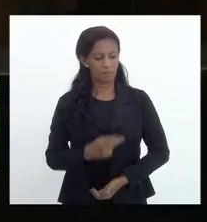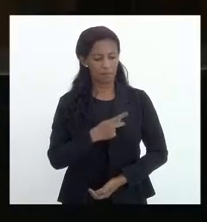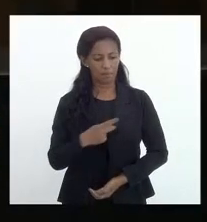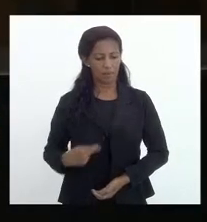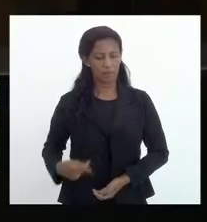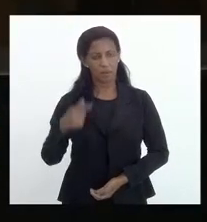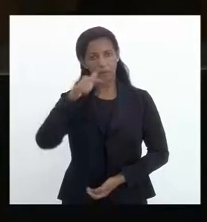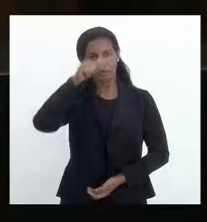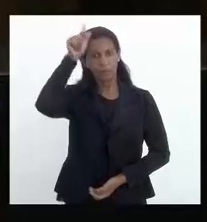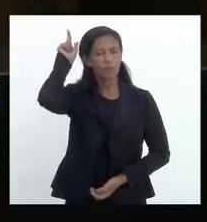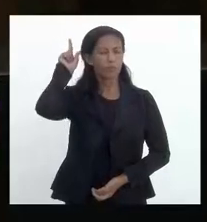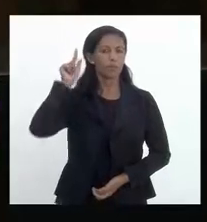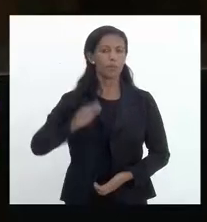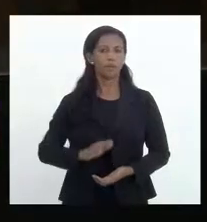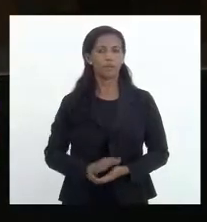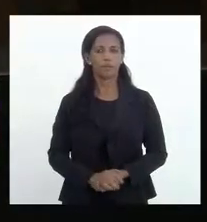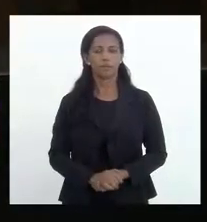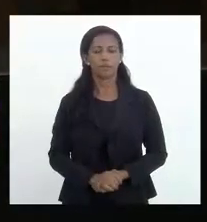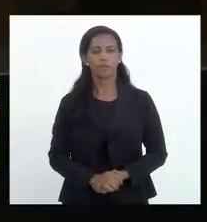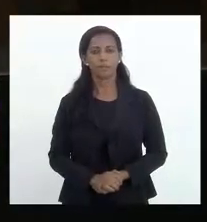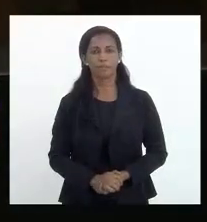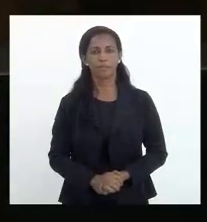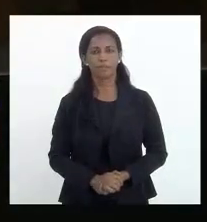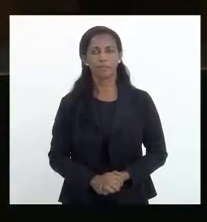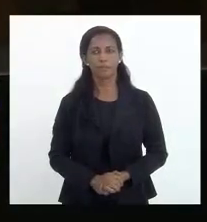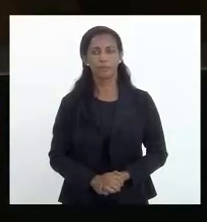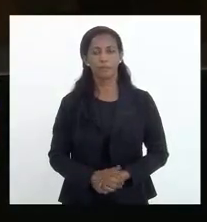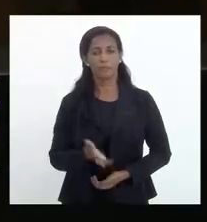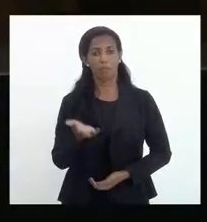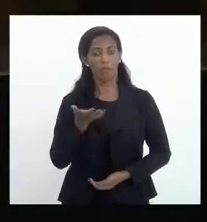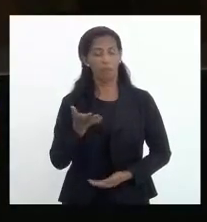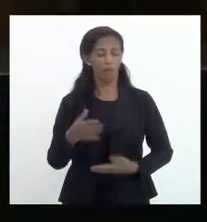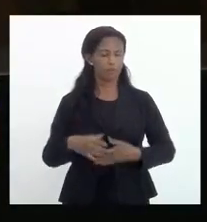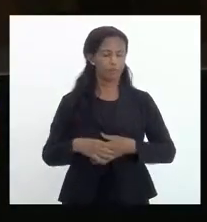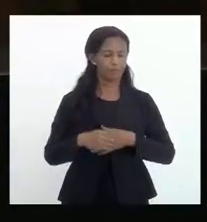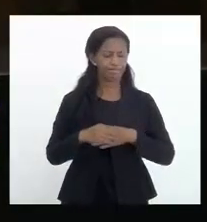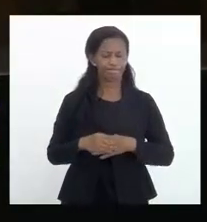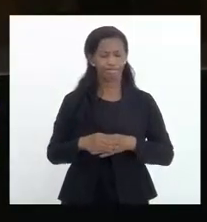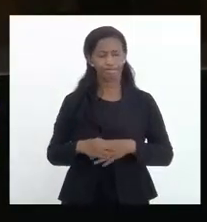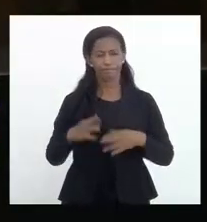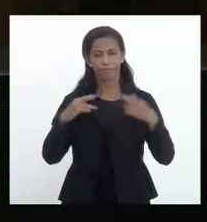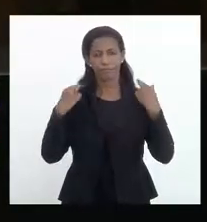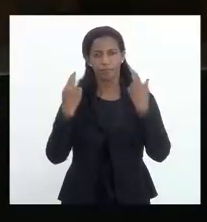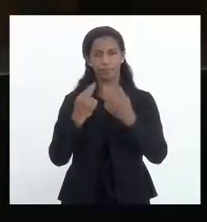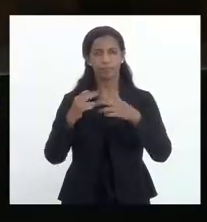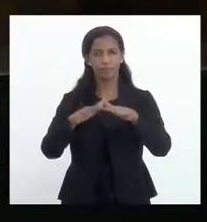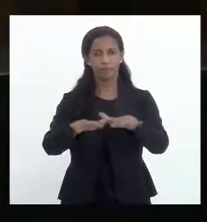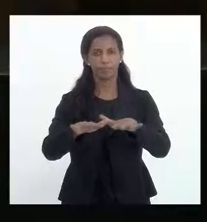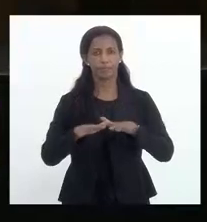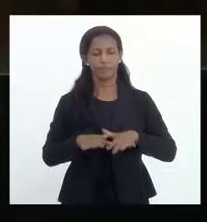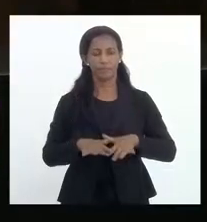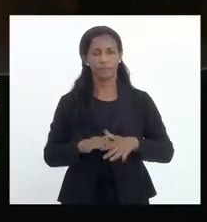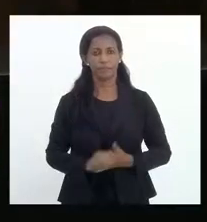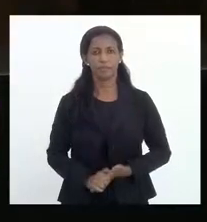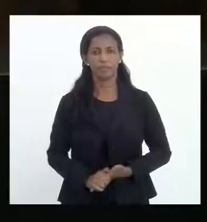Presidente Luiz Paulo, queria cumprimentá-lo por essa audiência pública e saudar todas